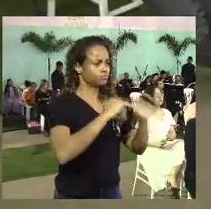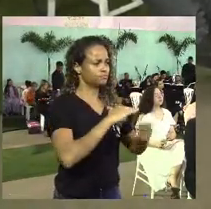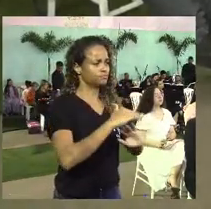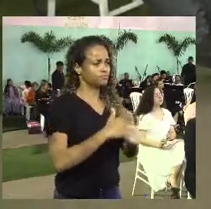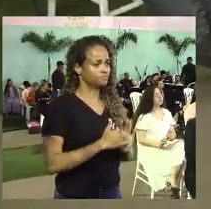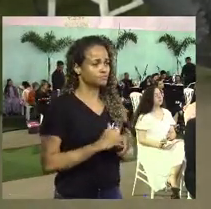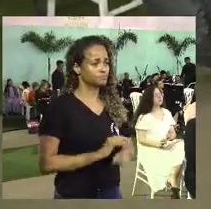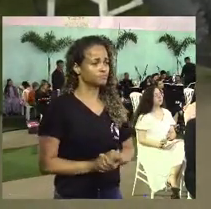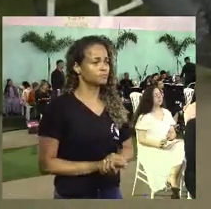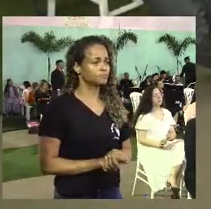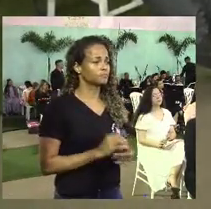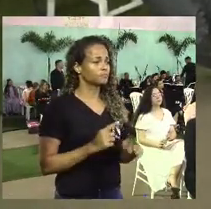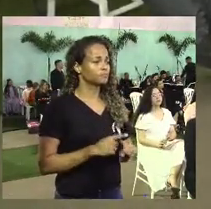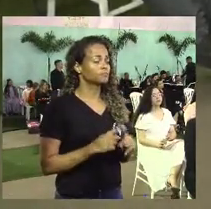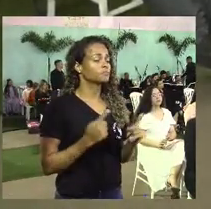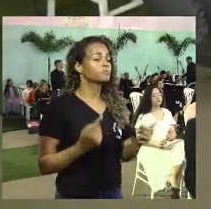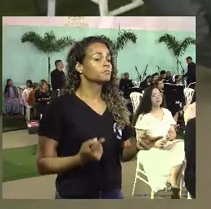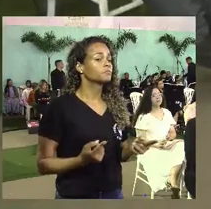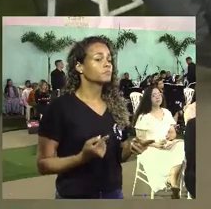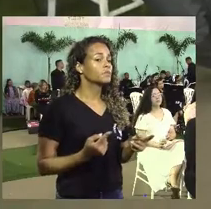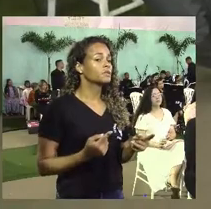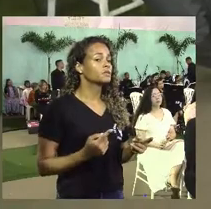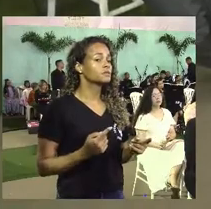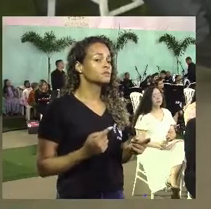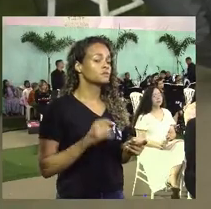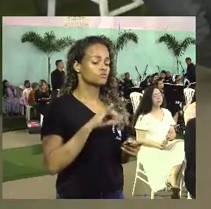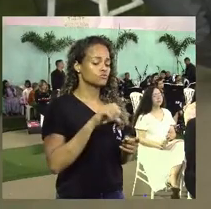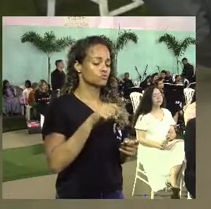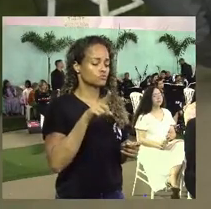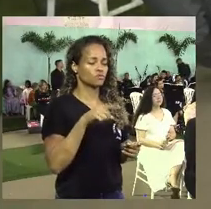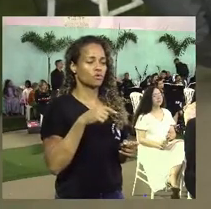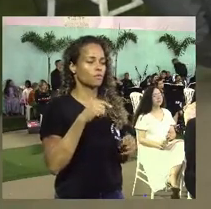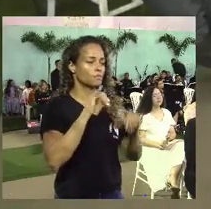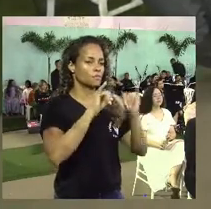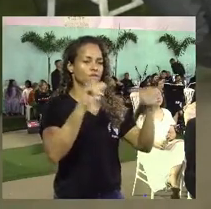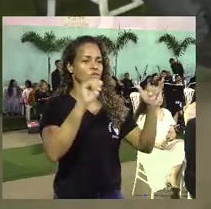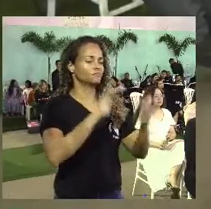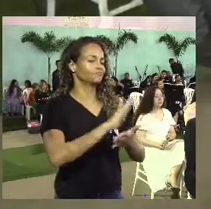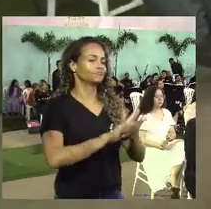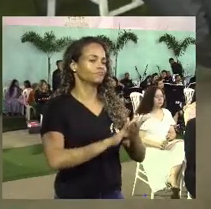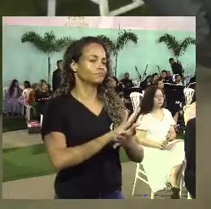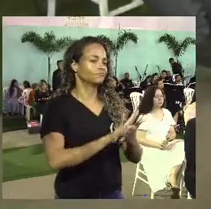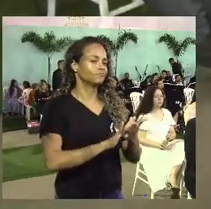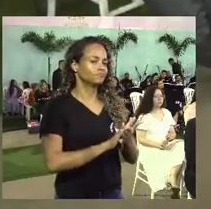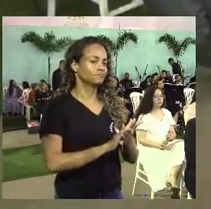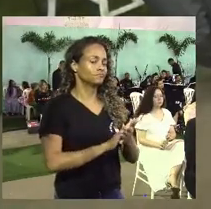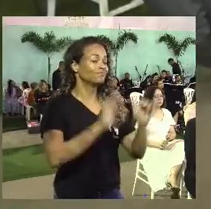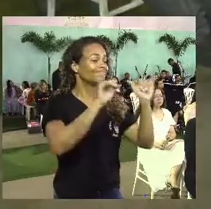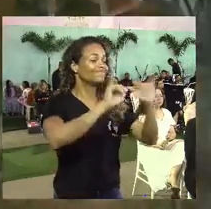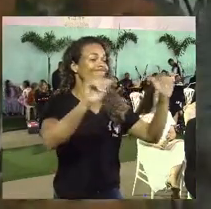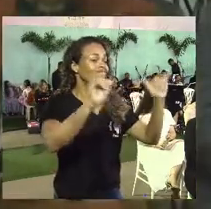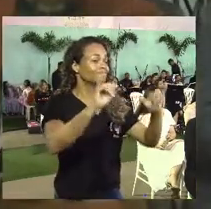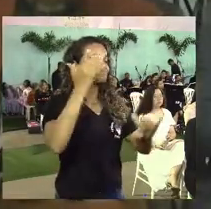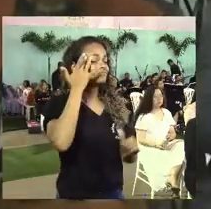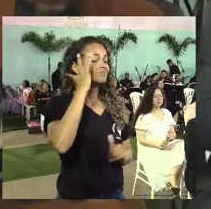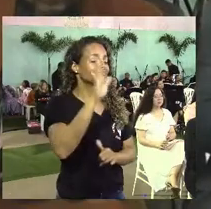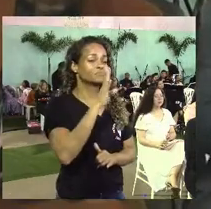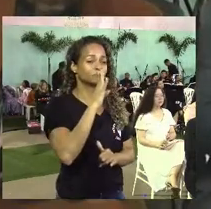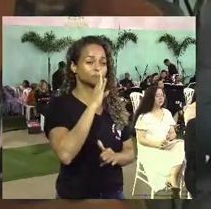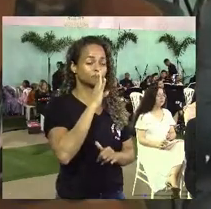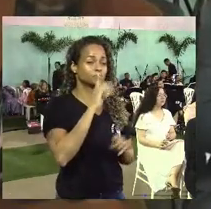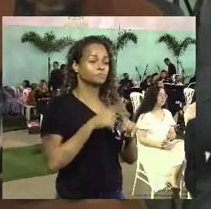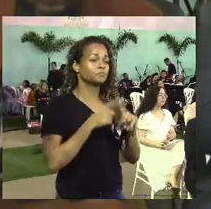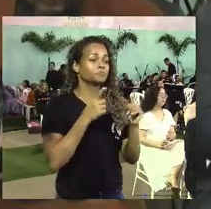mas o problema é que Ló não tinha a mensagem ele não tinha uma mensagem para pregar mas